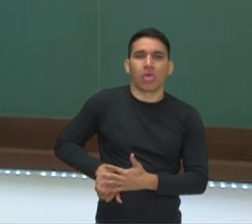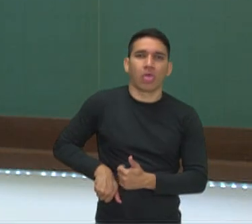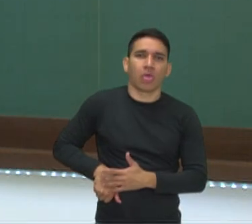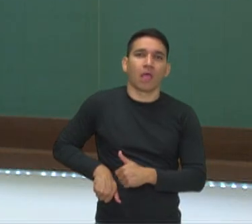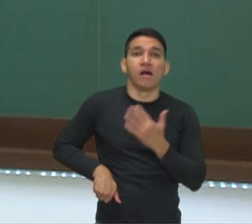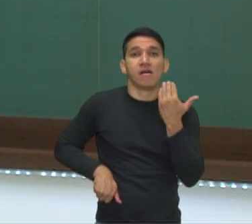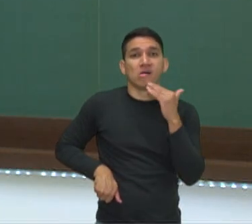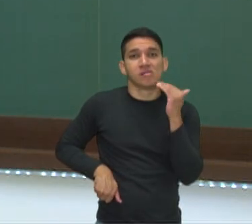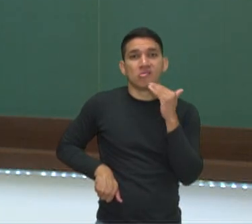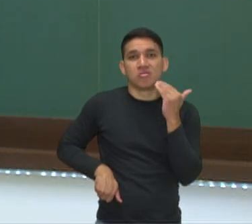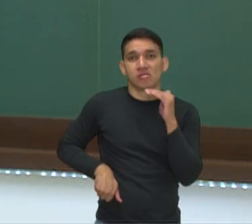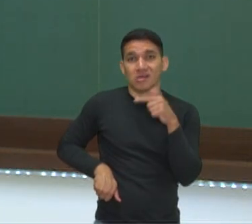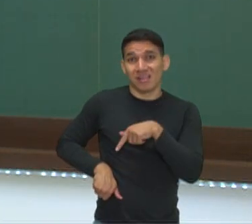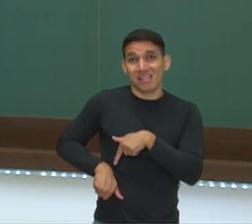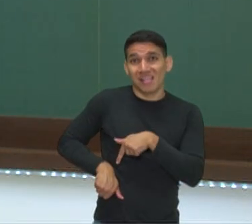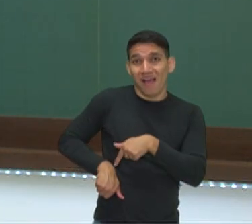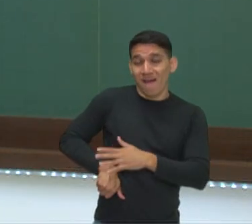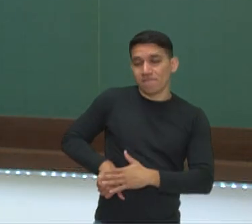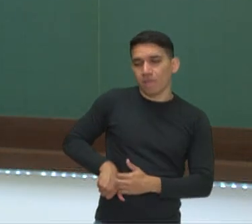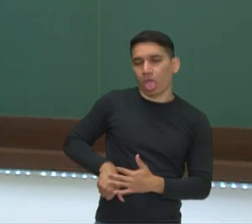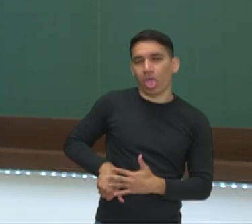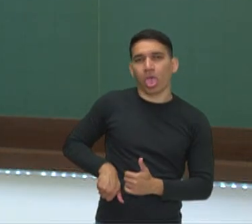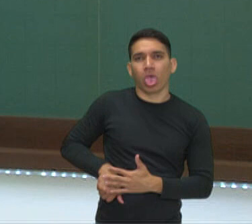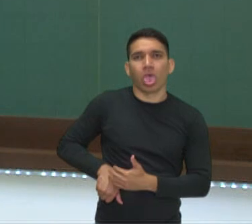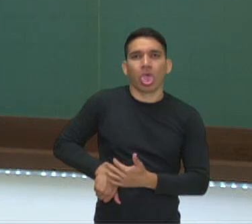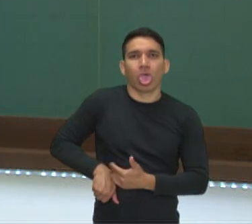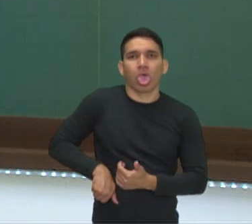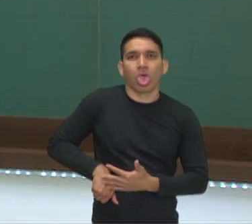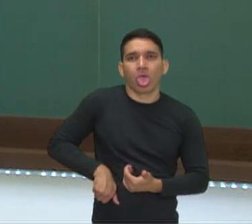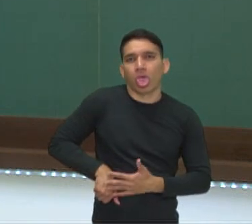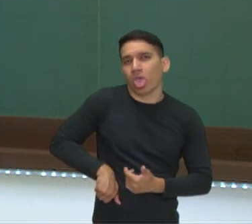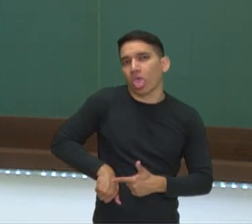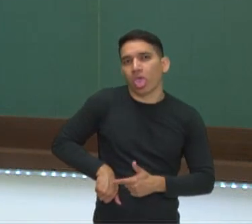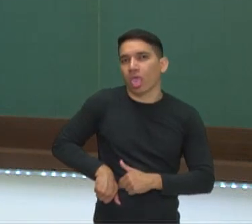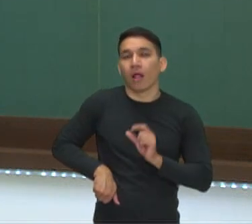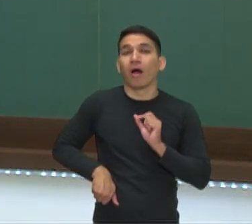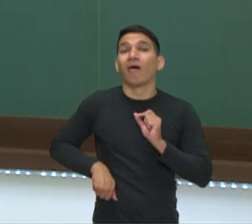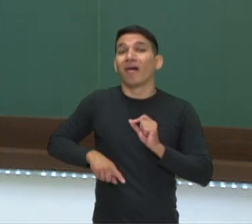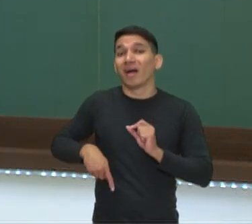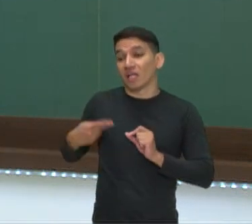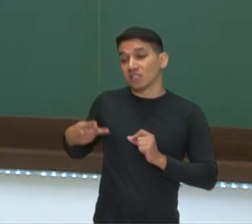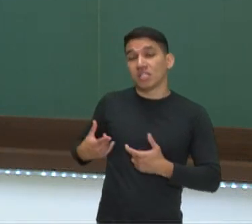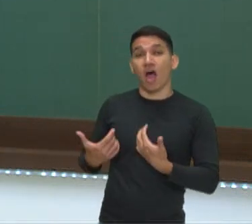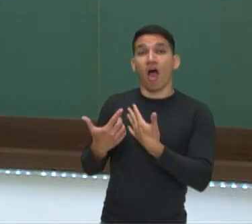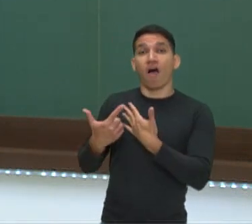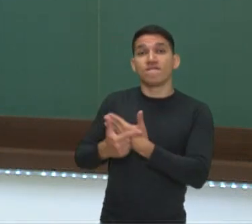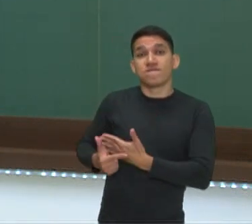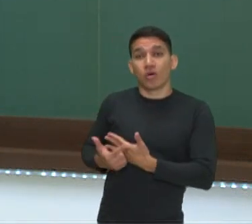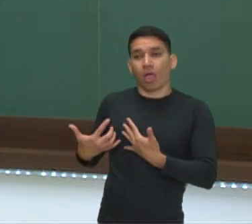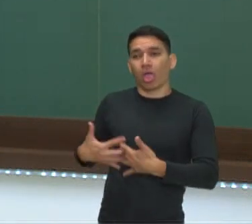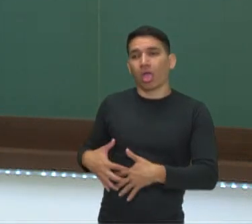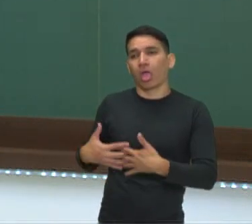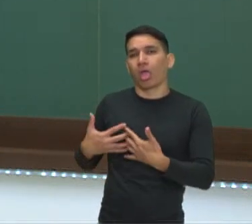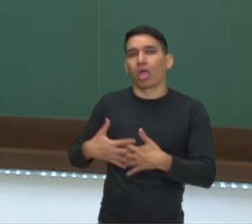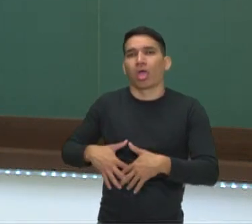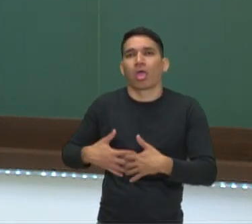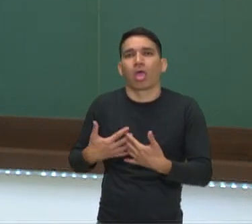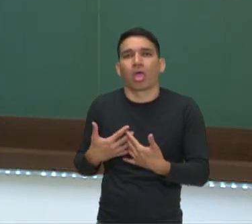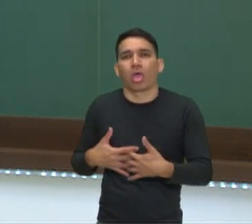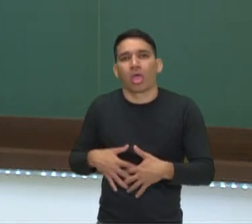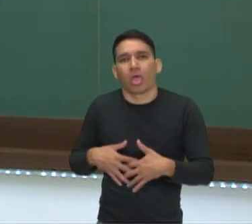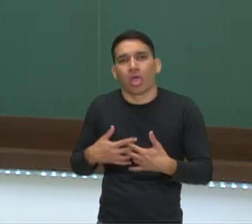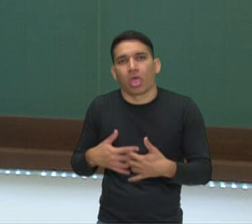falha, quando os rins começam a falhar e o trabalho deles vai ficando comprometido. Então, eles não